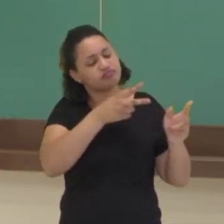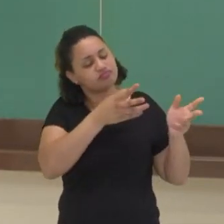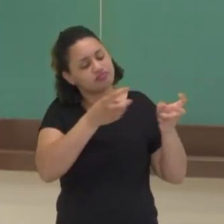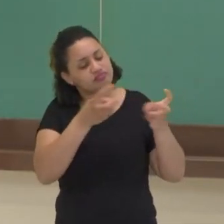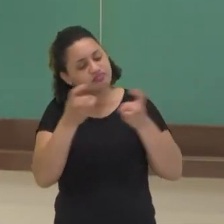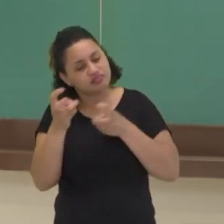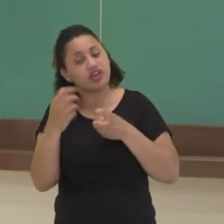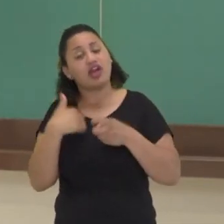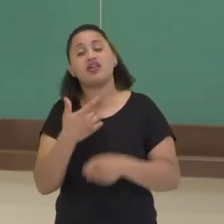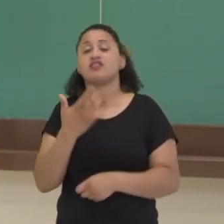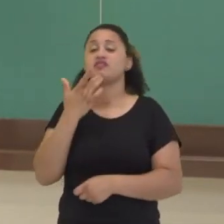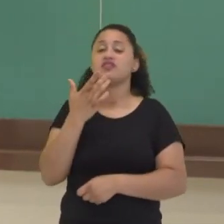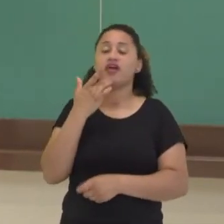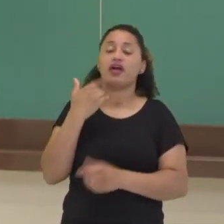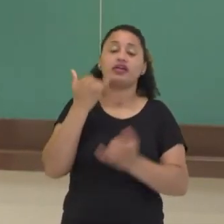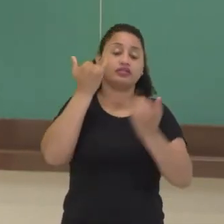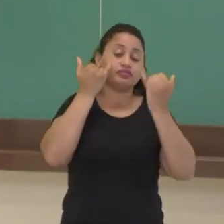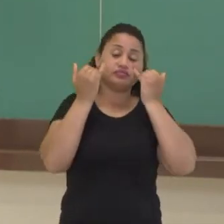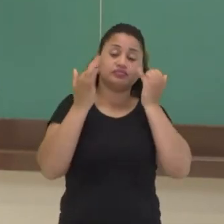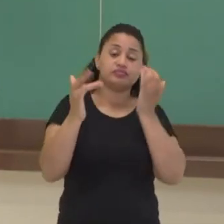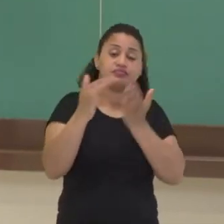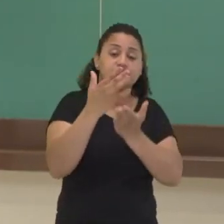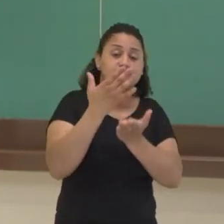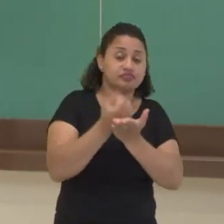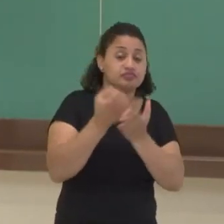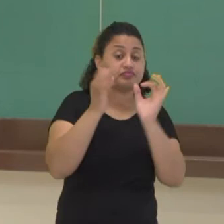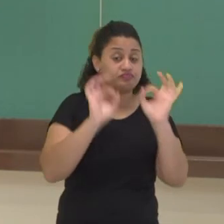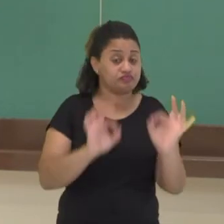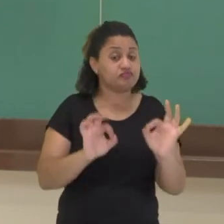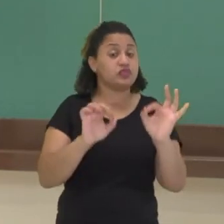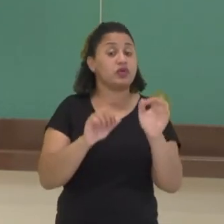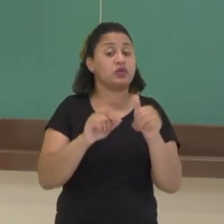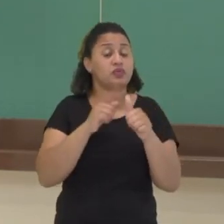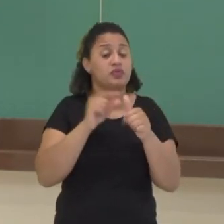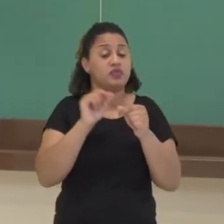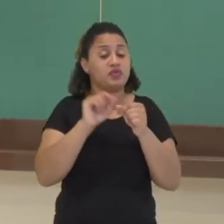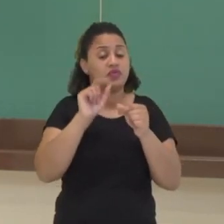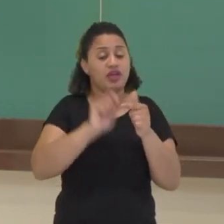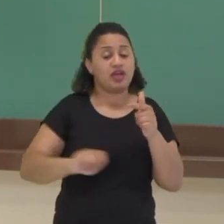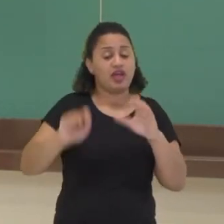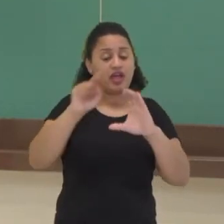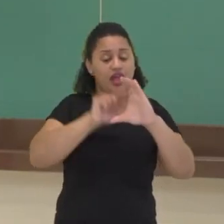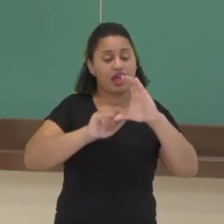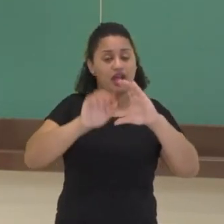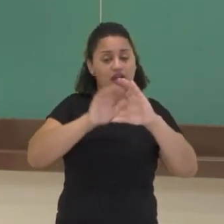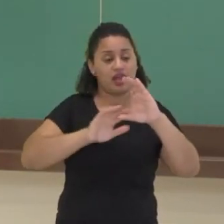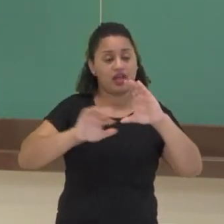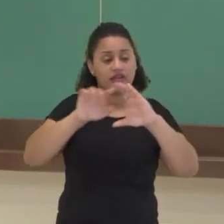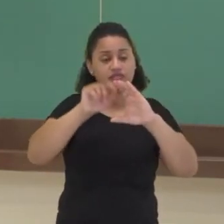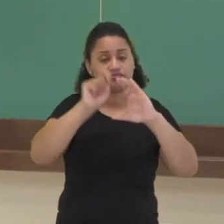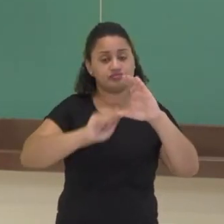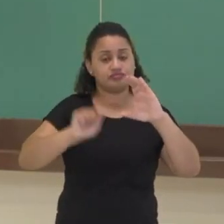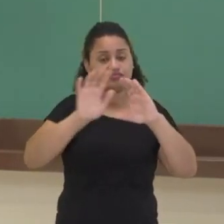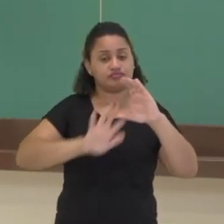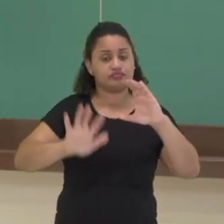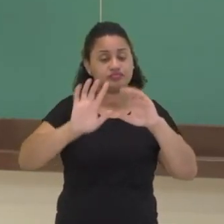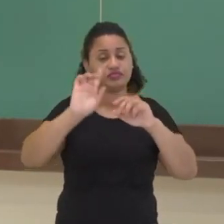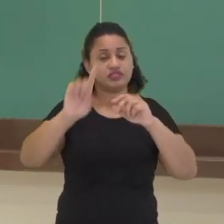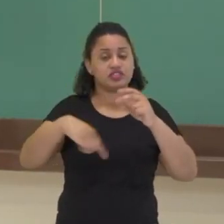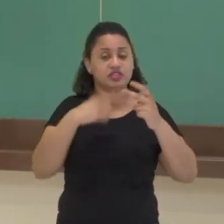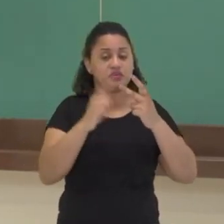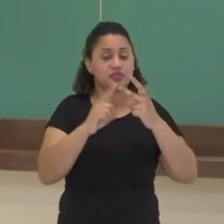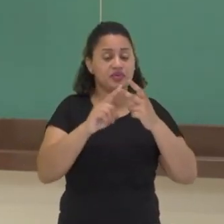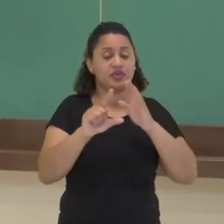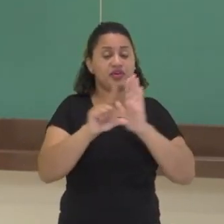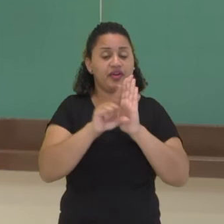Eu retirando os dados certinho, primeiro eu faço a área total do círculo e depois eu aplico a regra